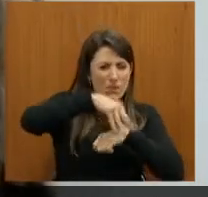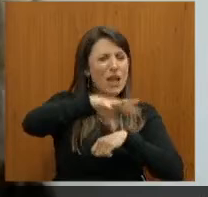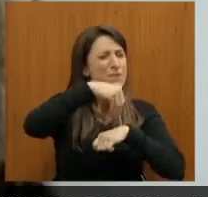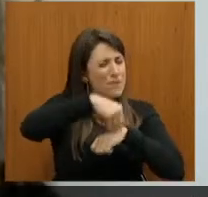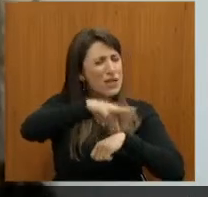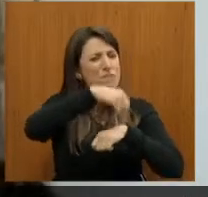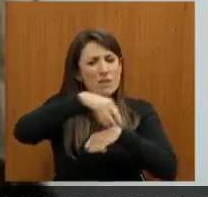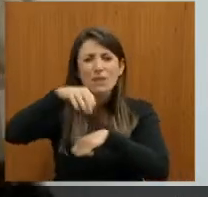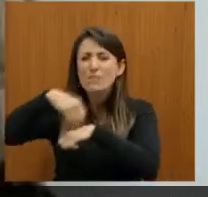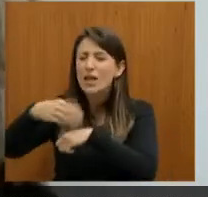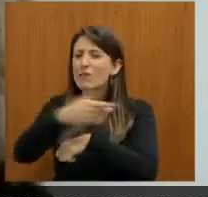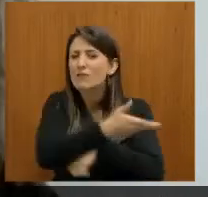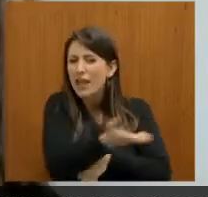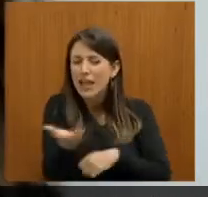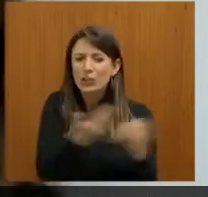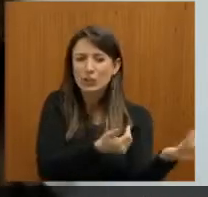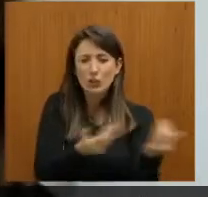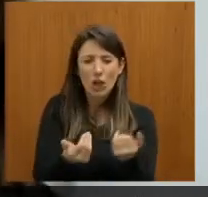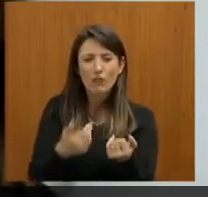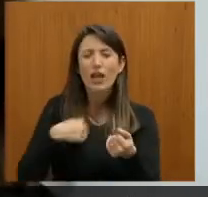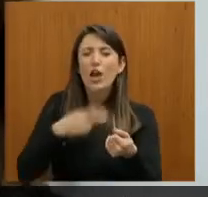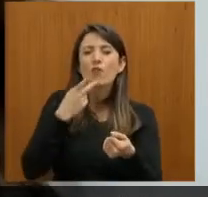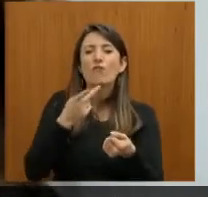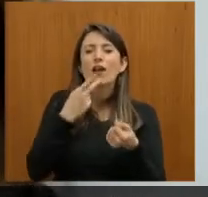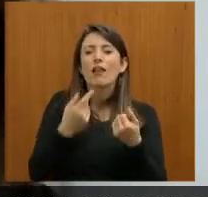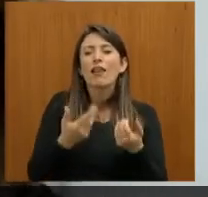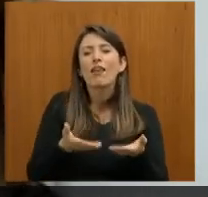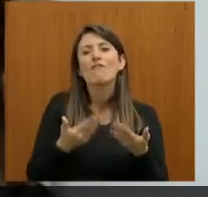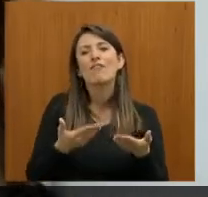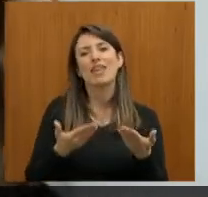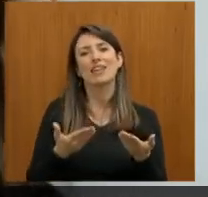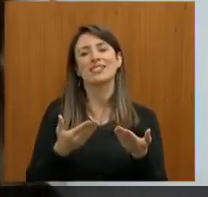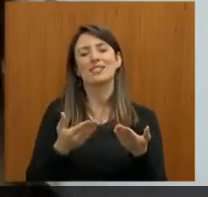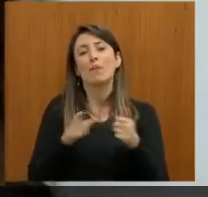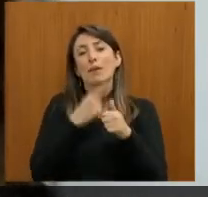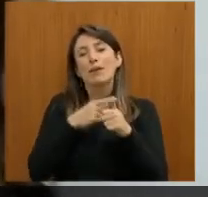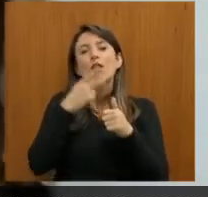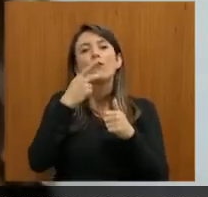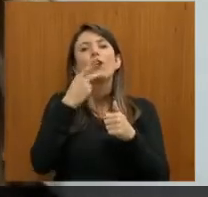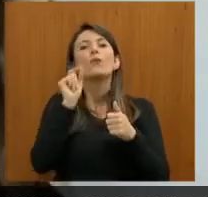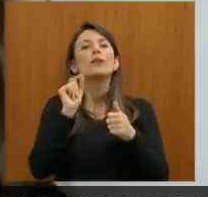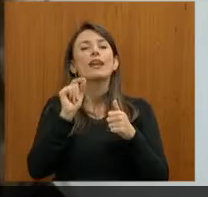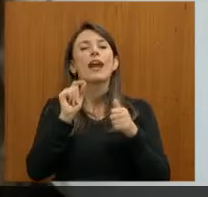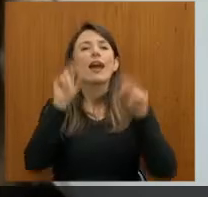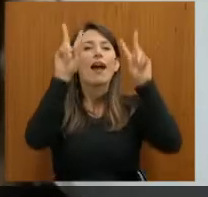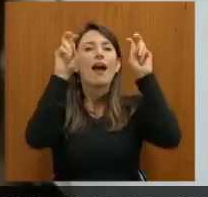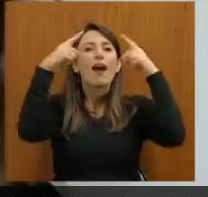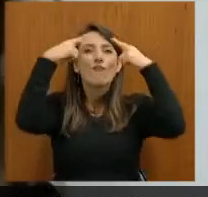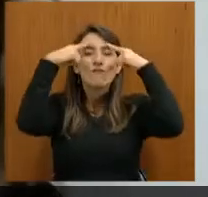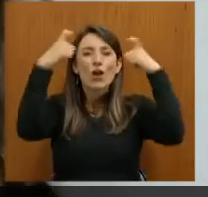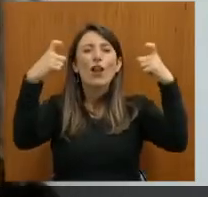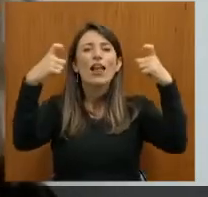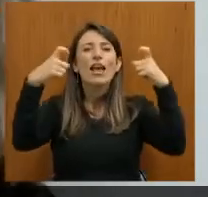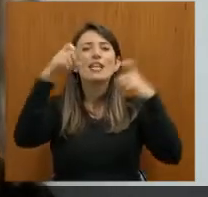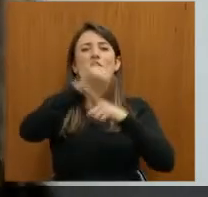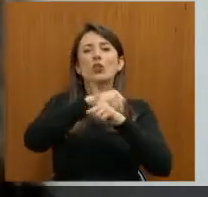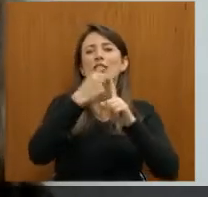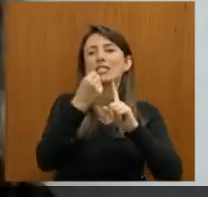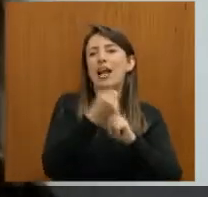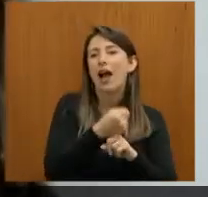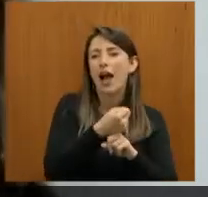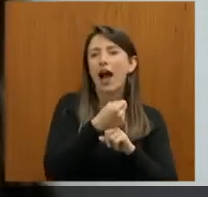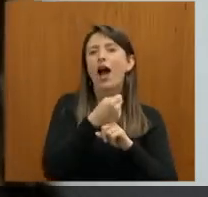com um pouquinho mais leveza falando sobre a violência social né as violentas sociais até chegar